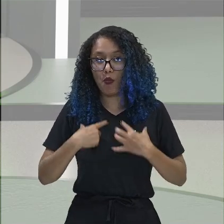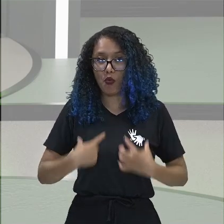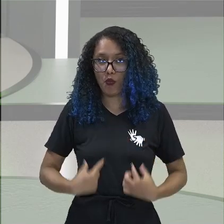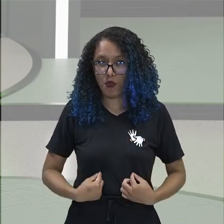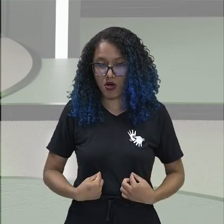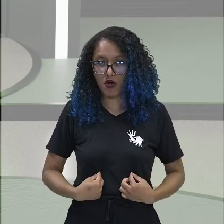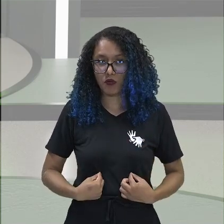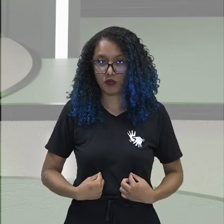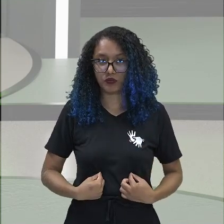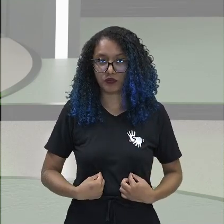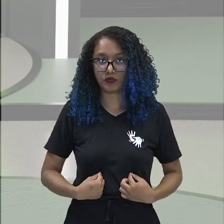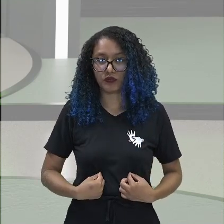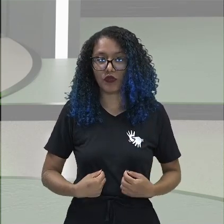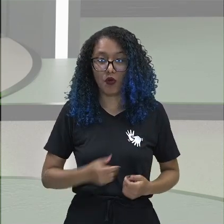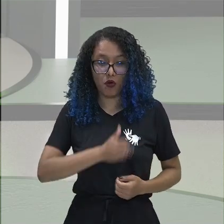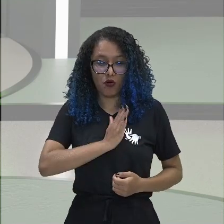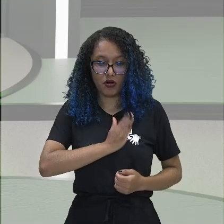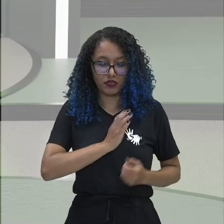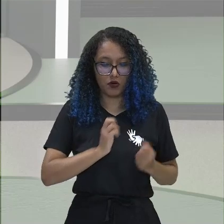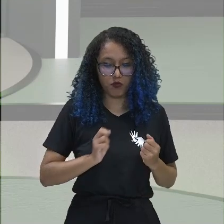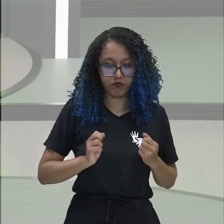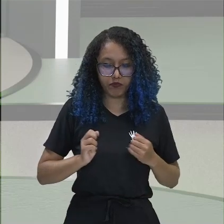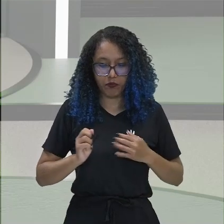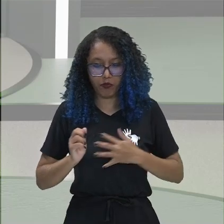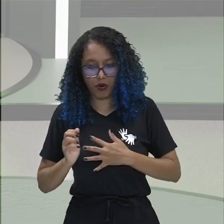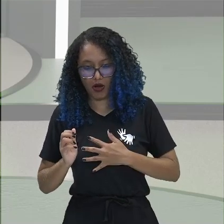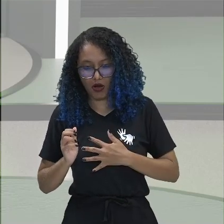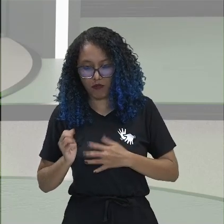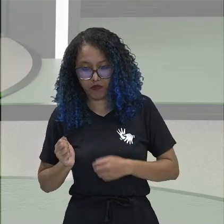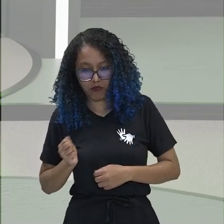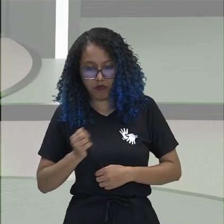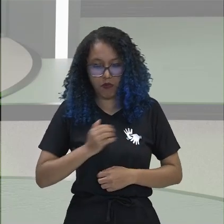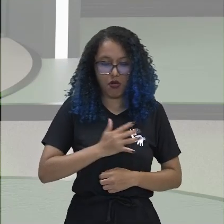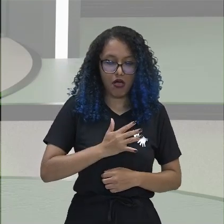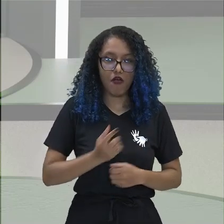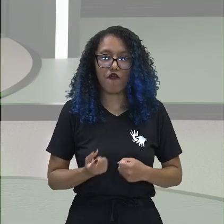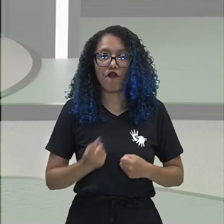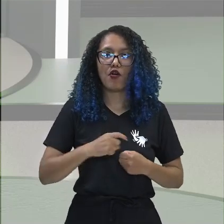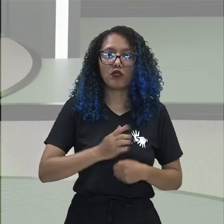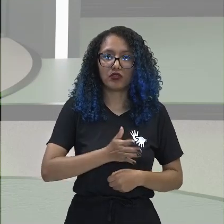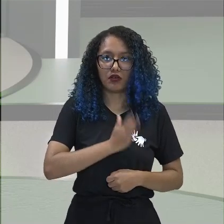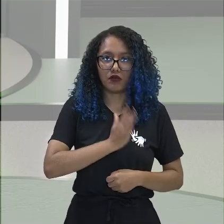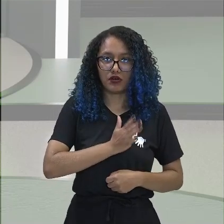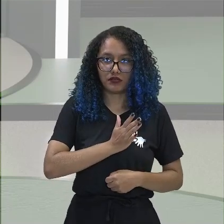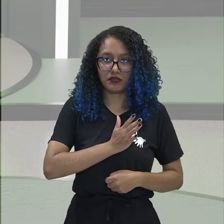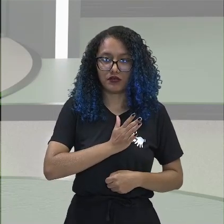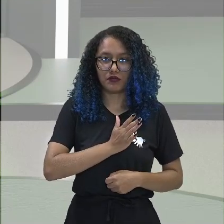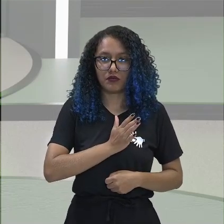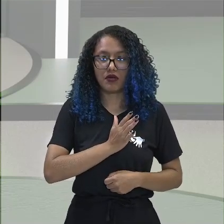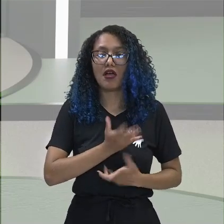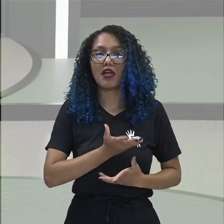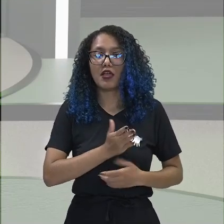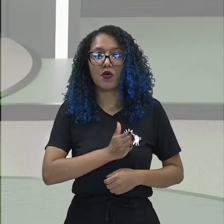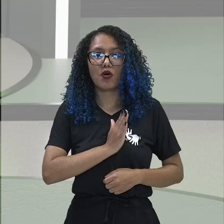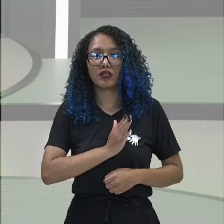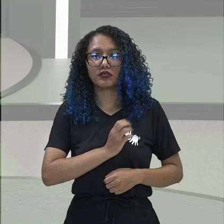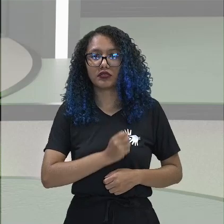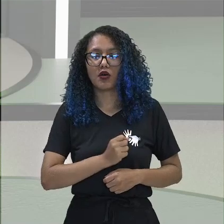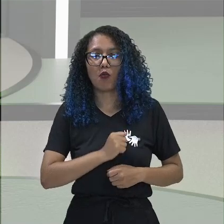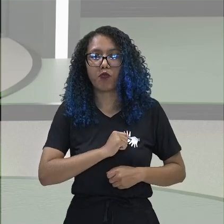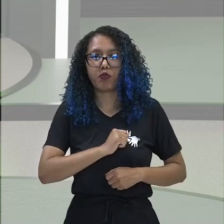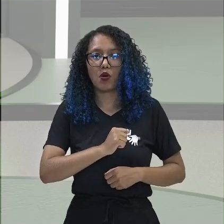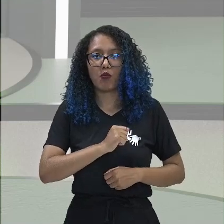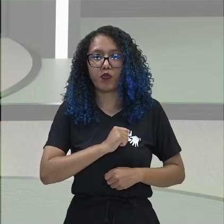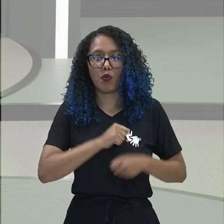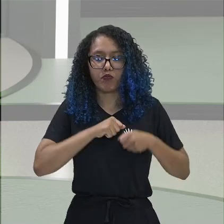do coração para o pulmão e depois retorna ao coração, e do coração ele vai ser